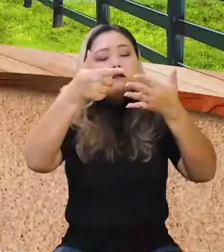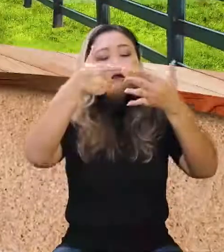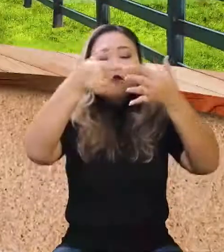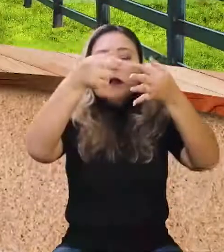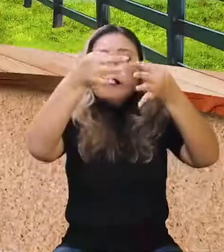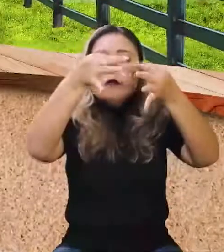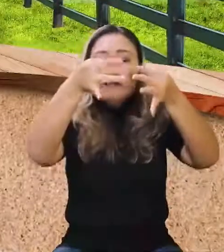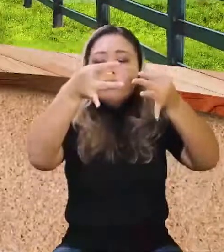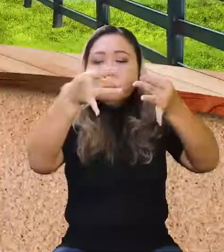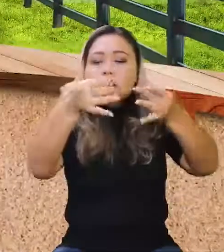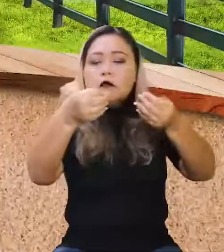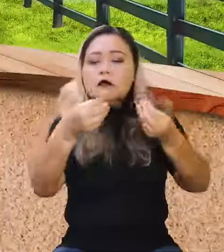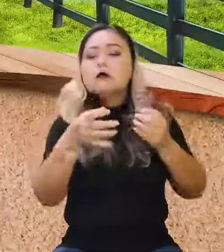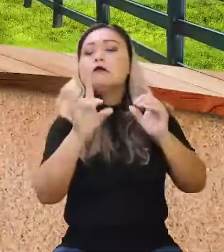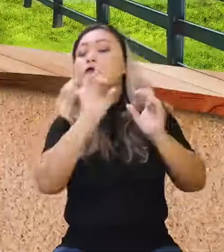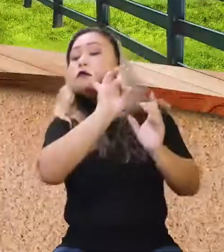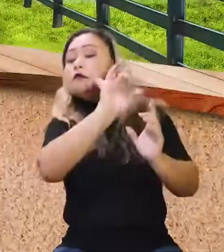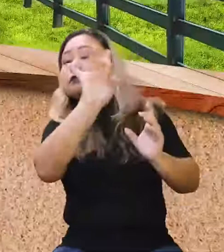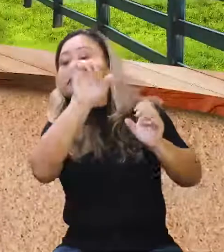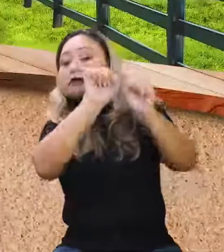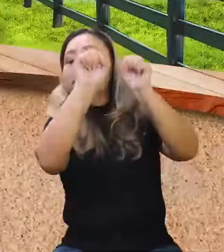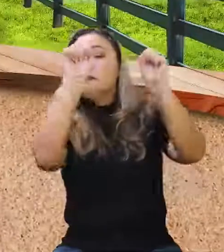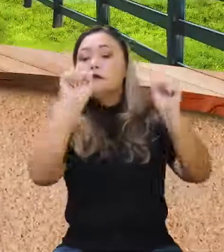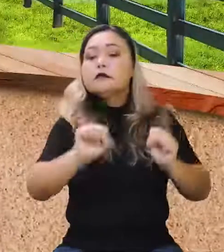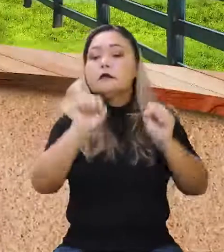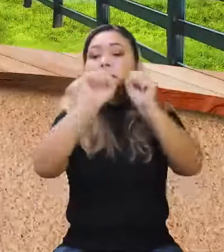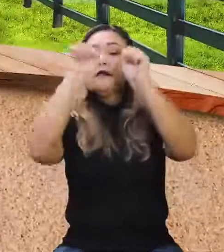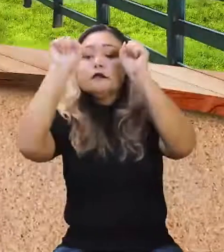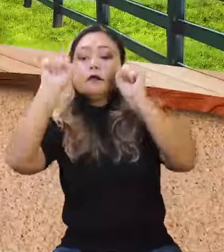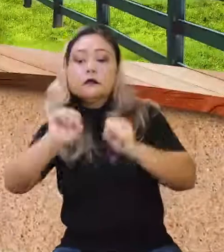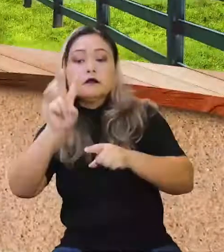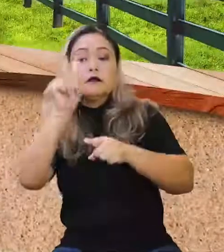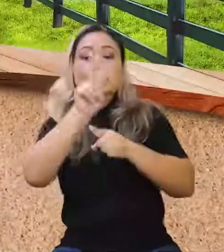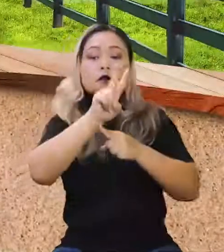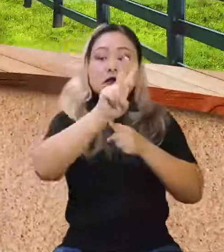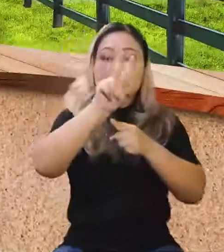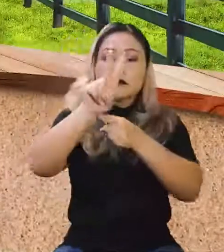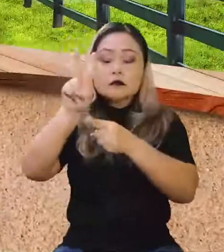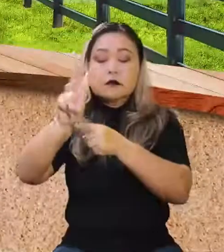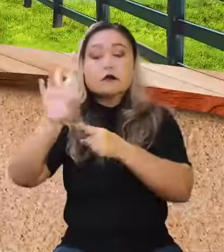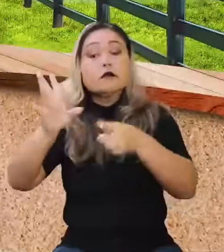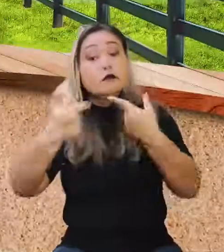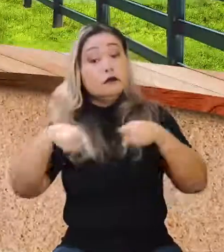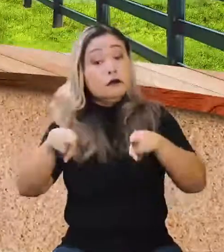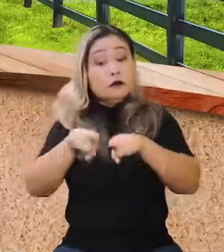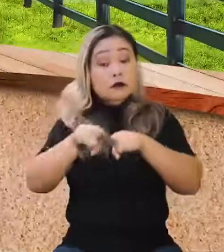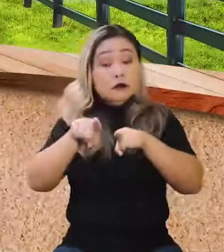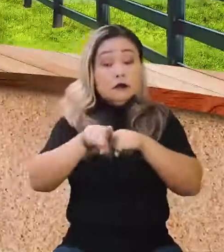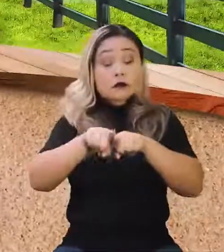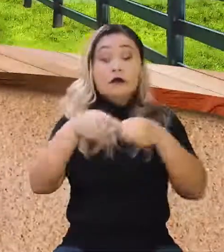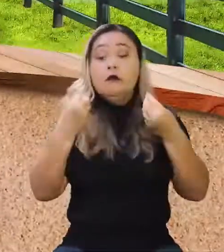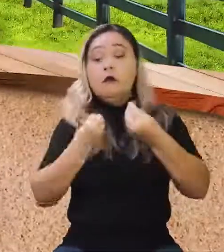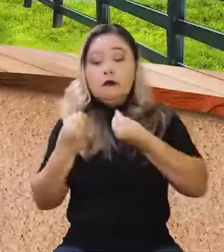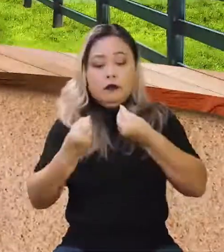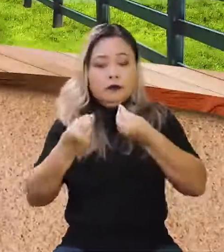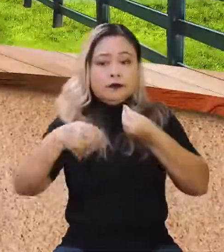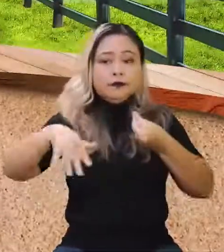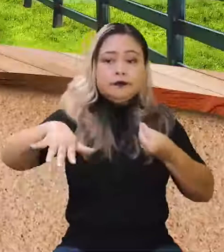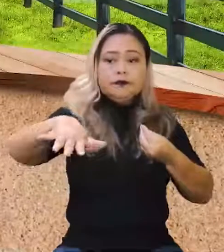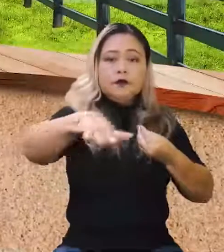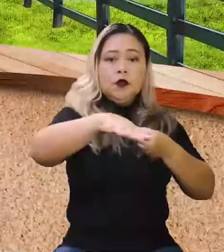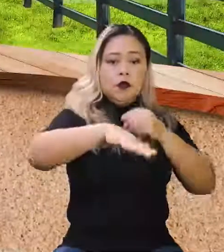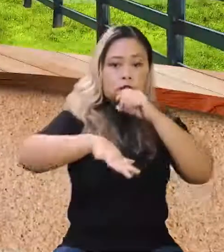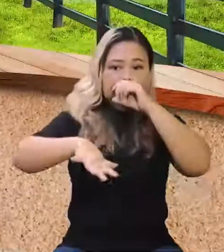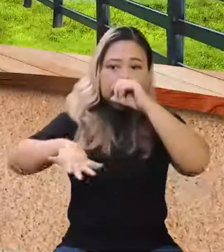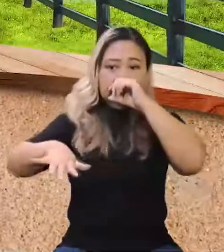de cada sistema de criação. Não só no sistema, mas também nas instalações,